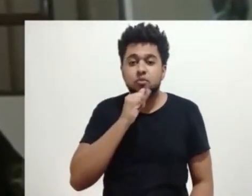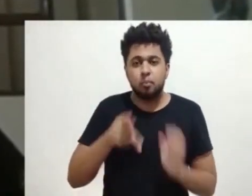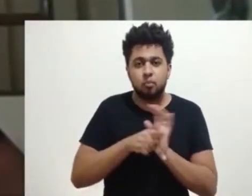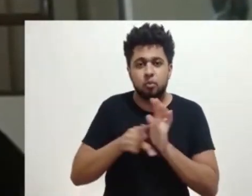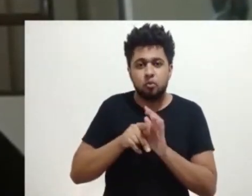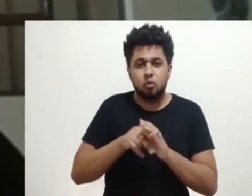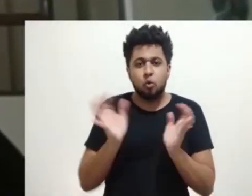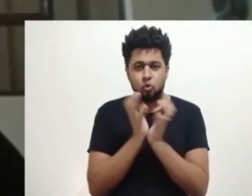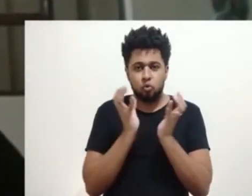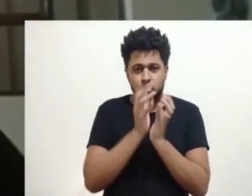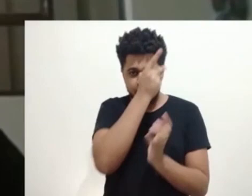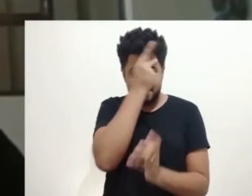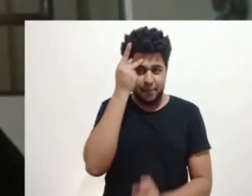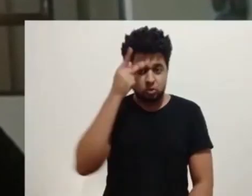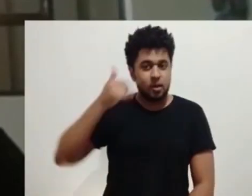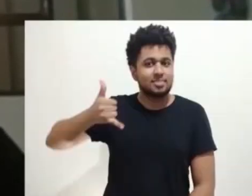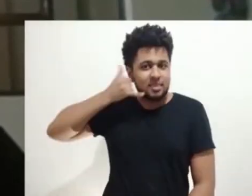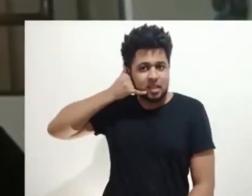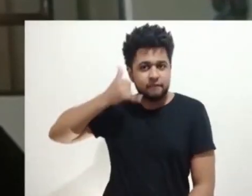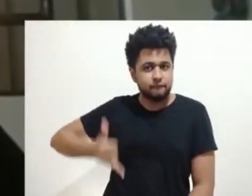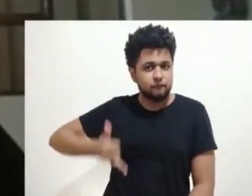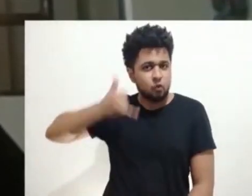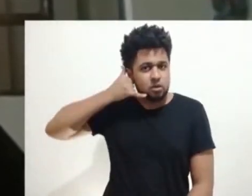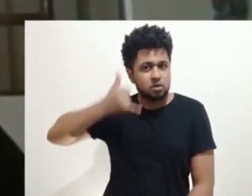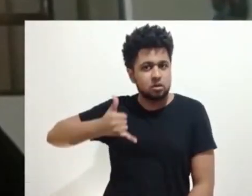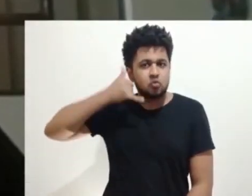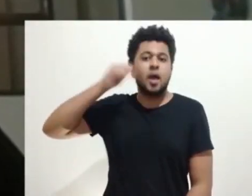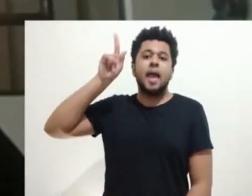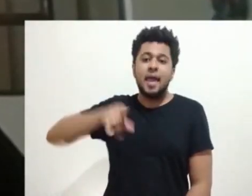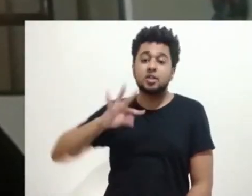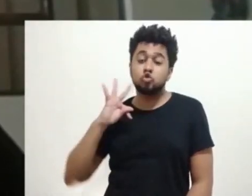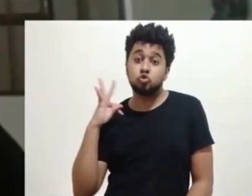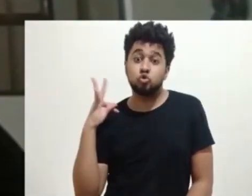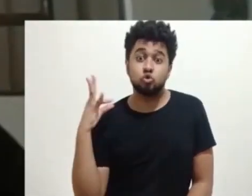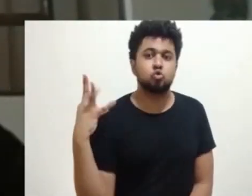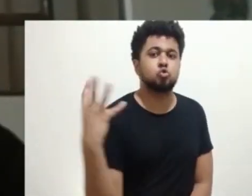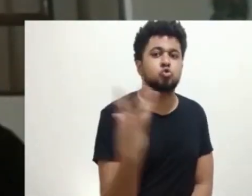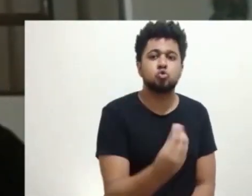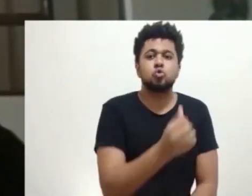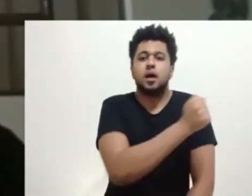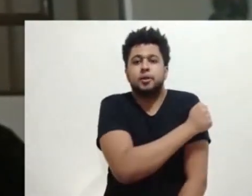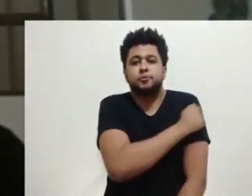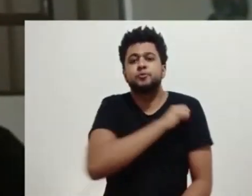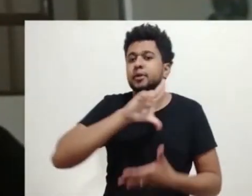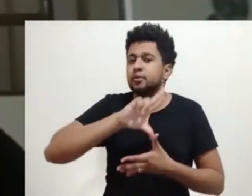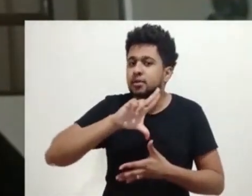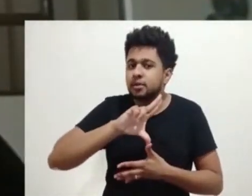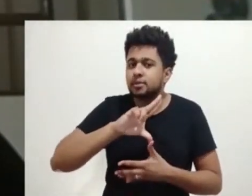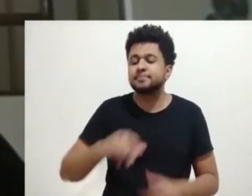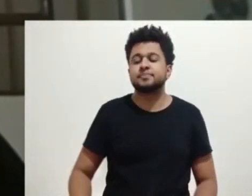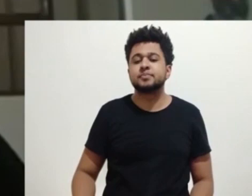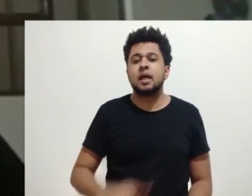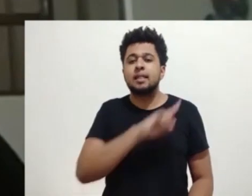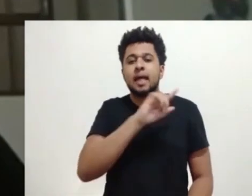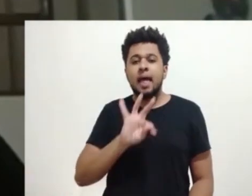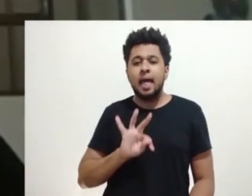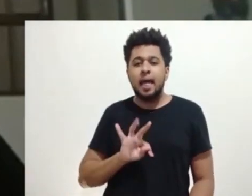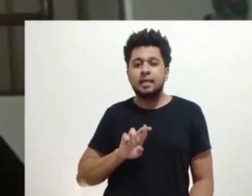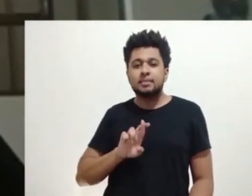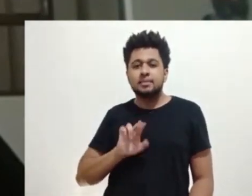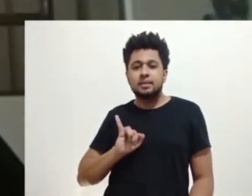é totalmente dos alunos da UNILA. Triagem lá no momento